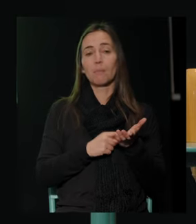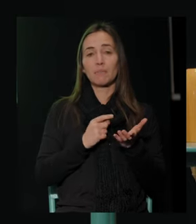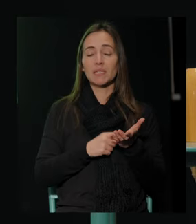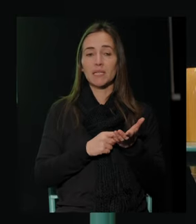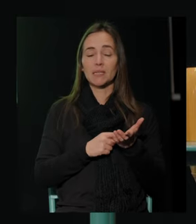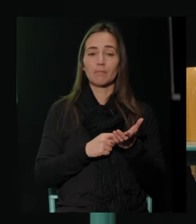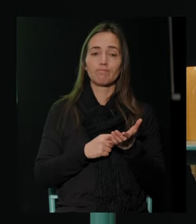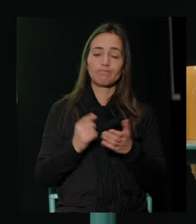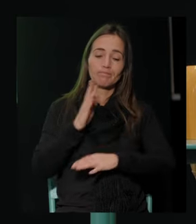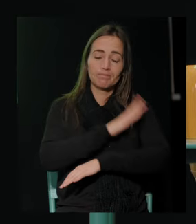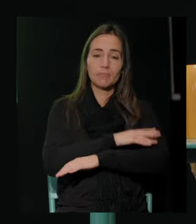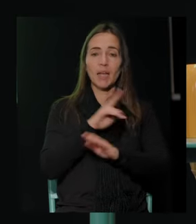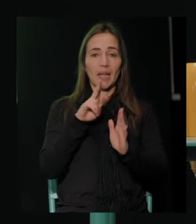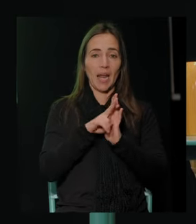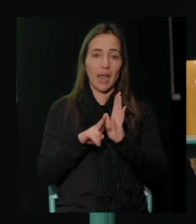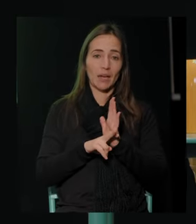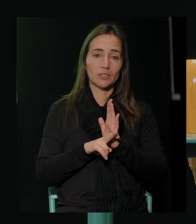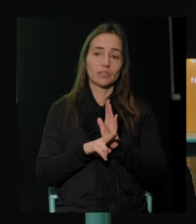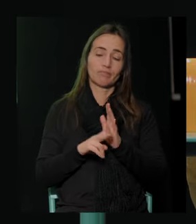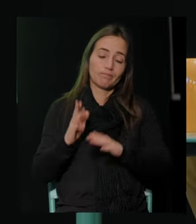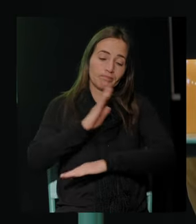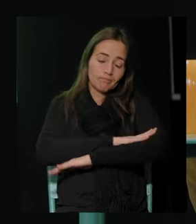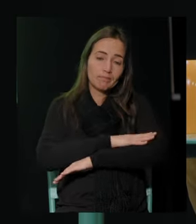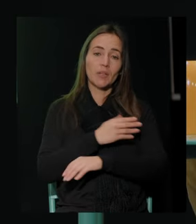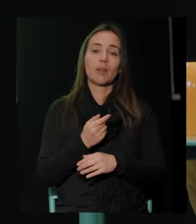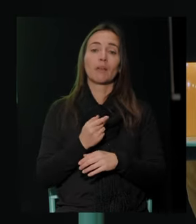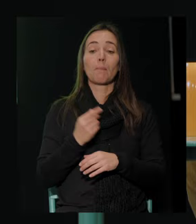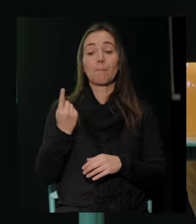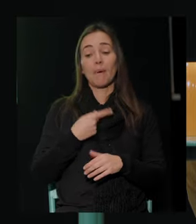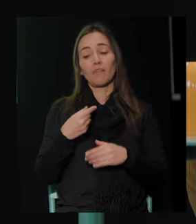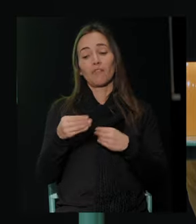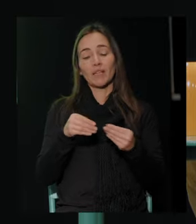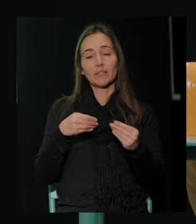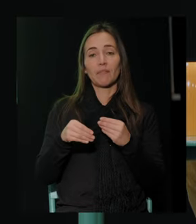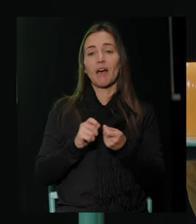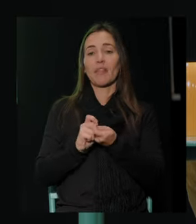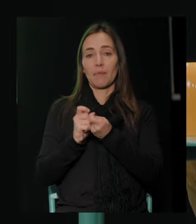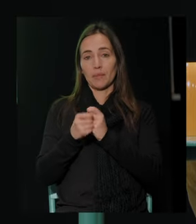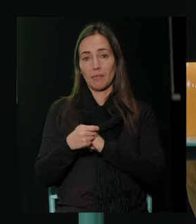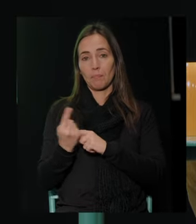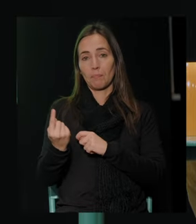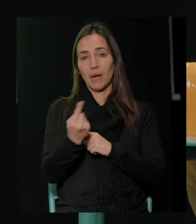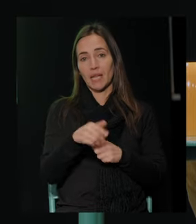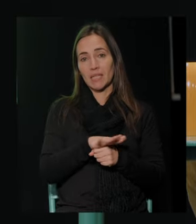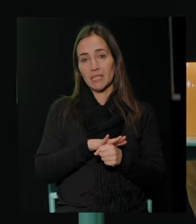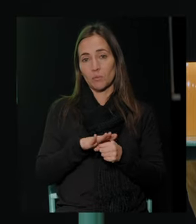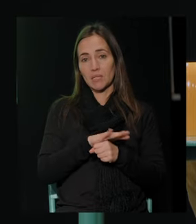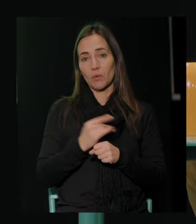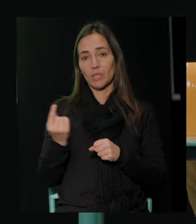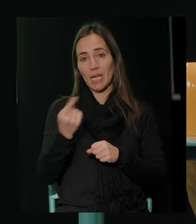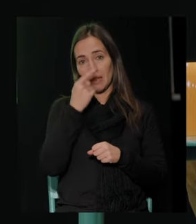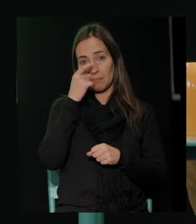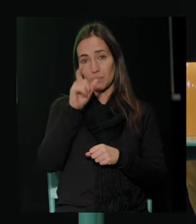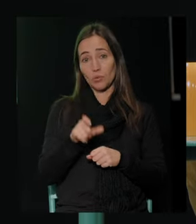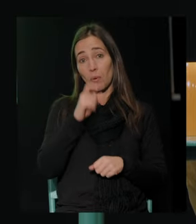seguir regras ou ferramentas, mas que vão ter que ser flexíveis e ser adaptadas para cada situação de cada pessoa. Seja uma